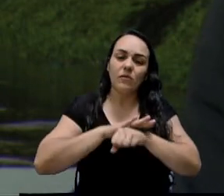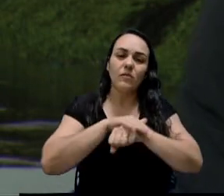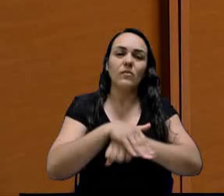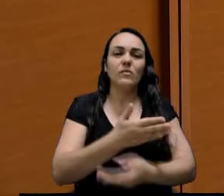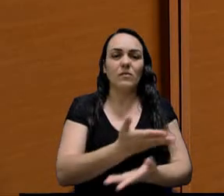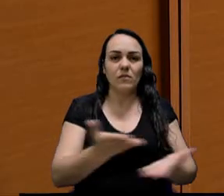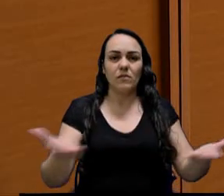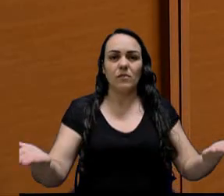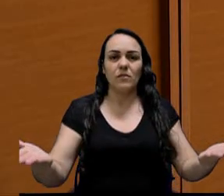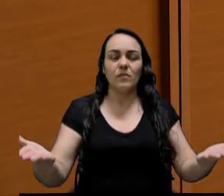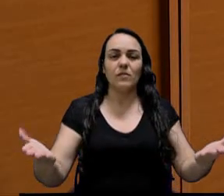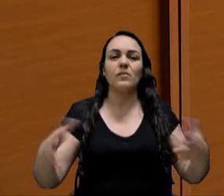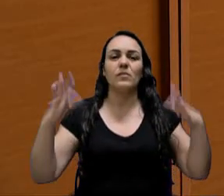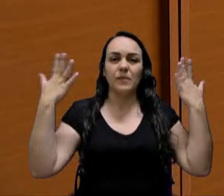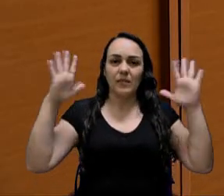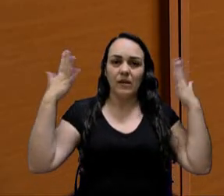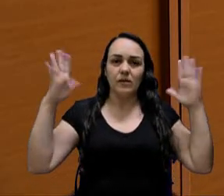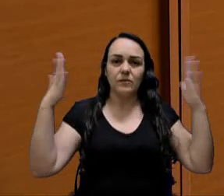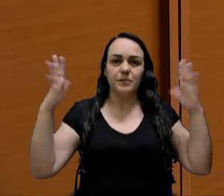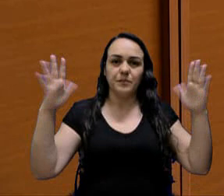todos.